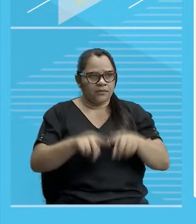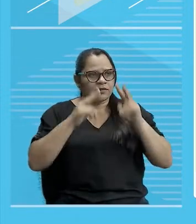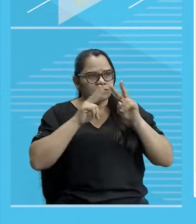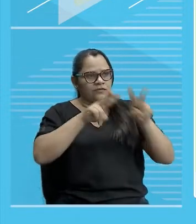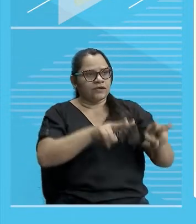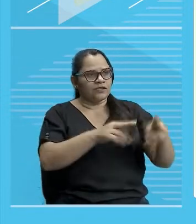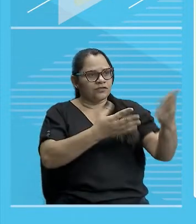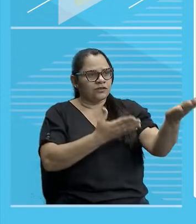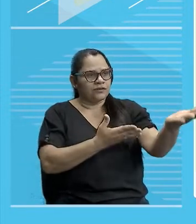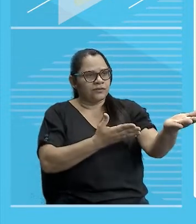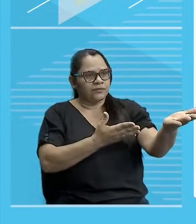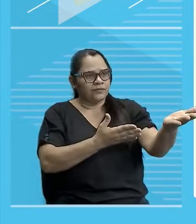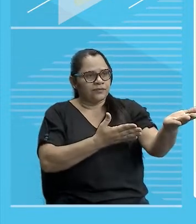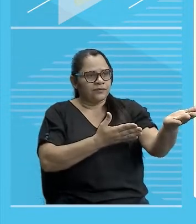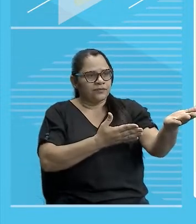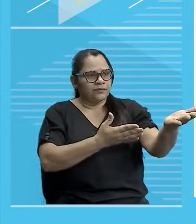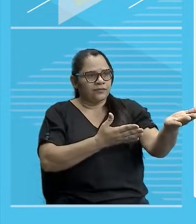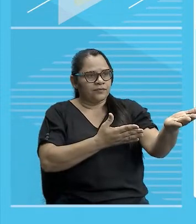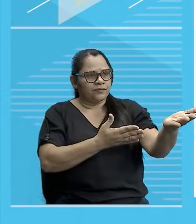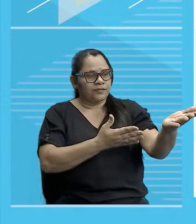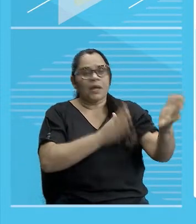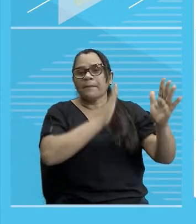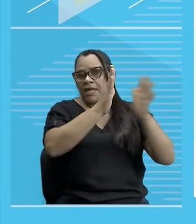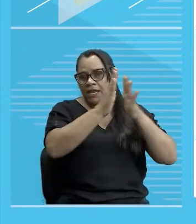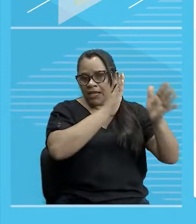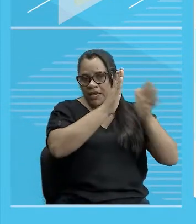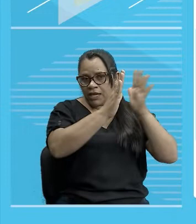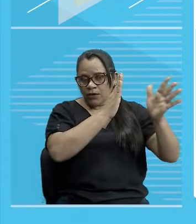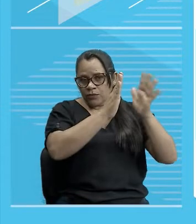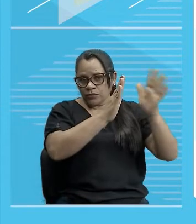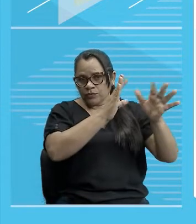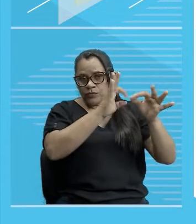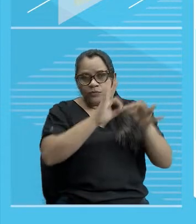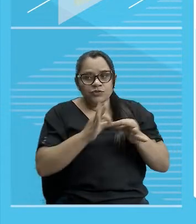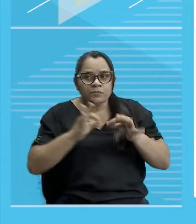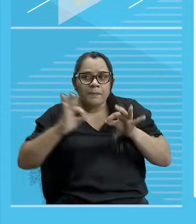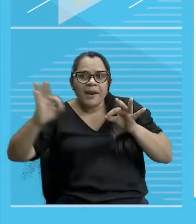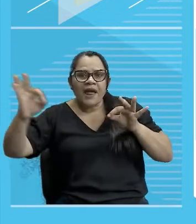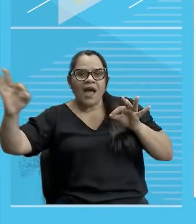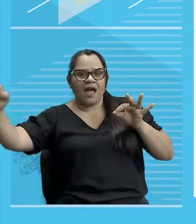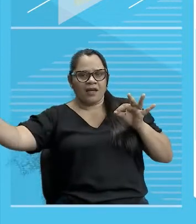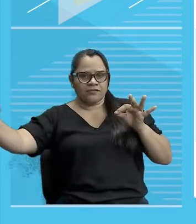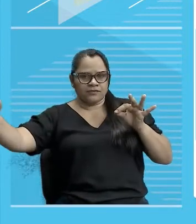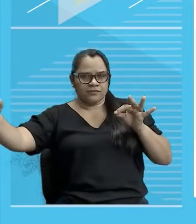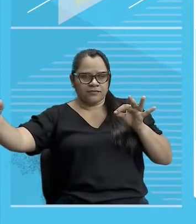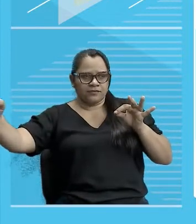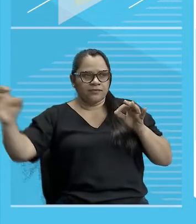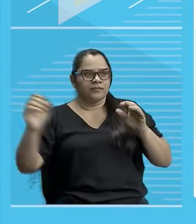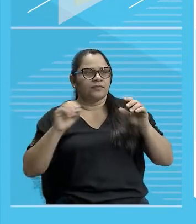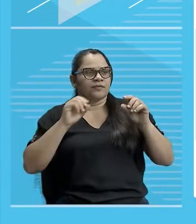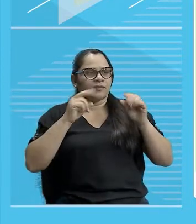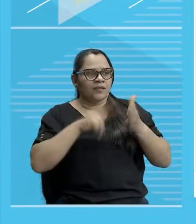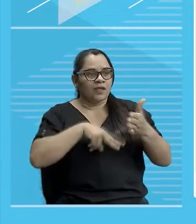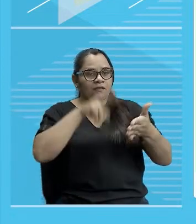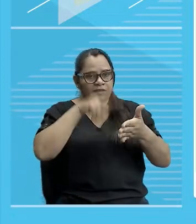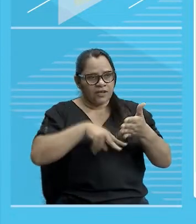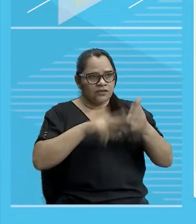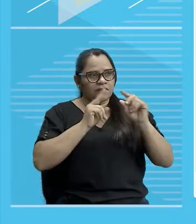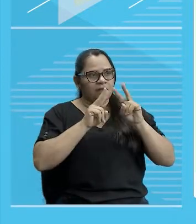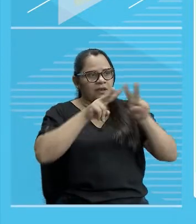Professor Gilvan aqui a longo prazo escrevendo para vocês certo a longo